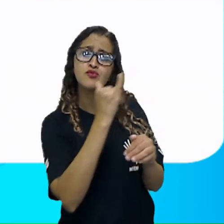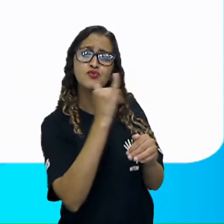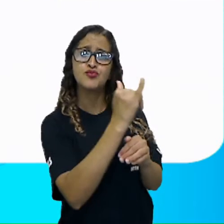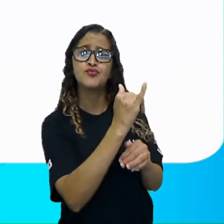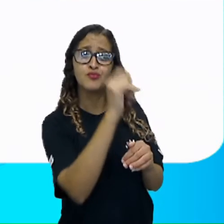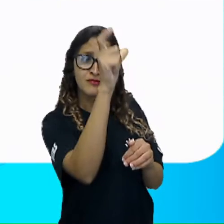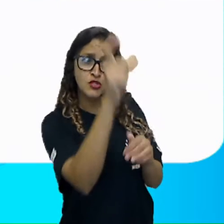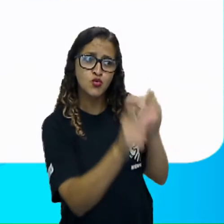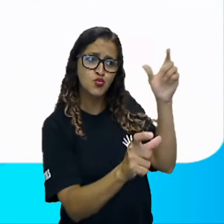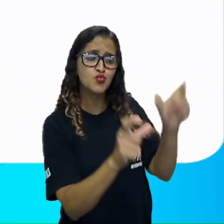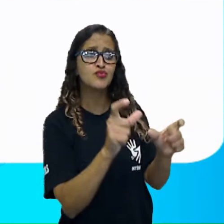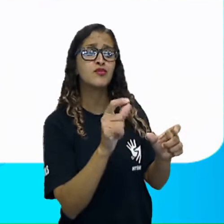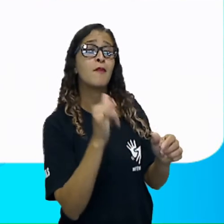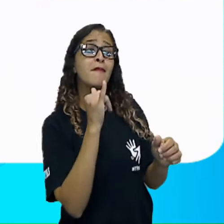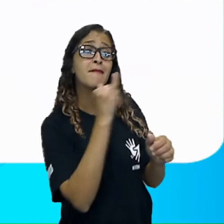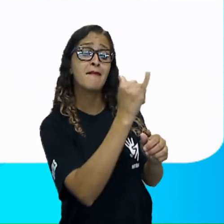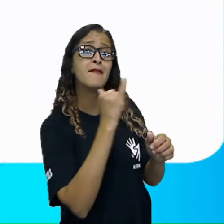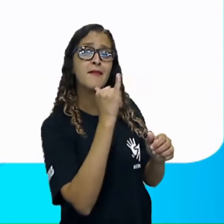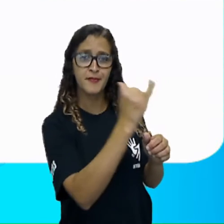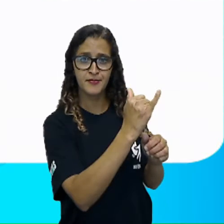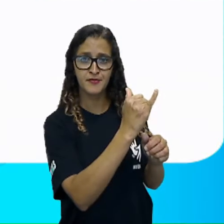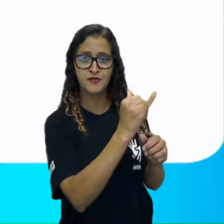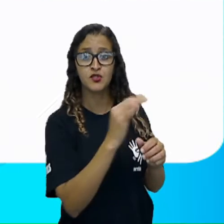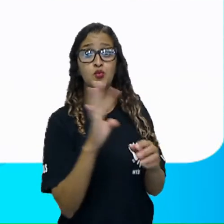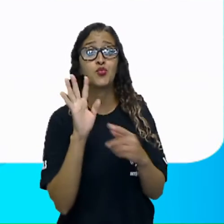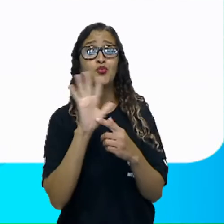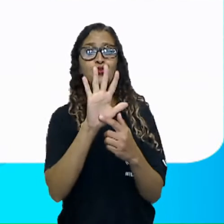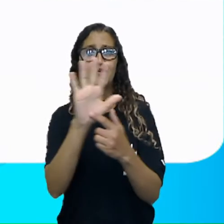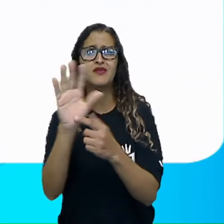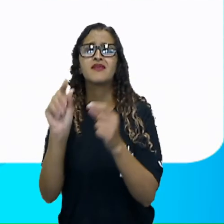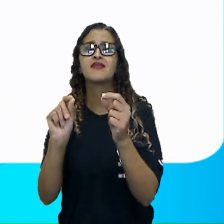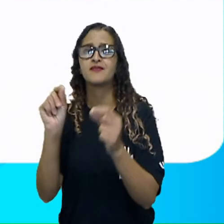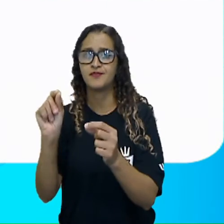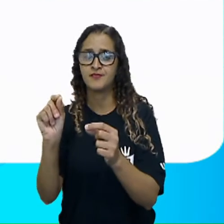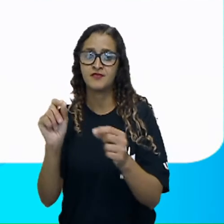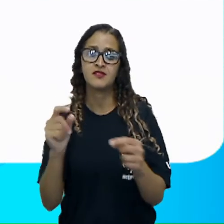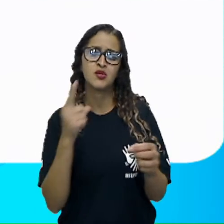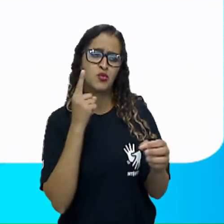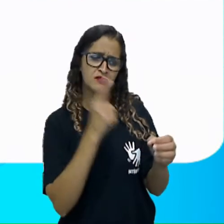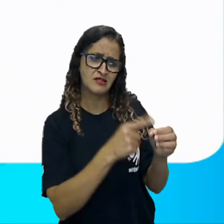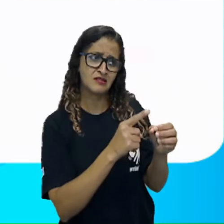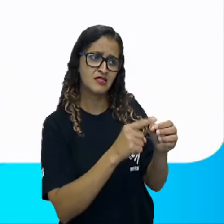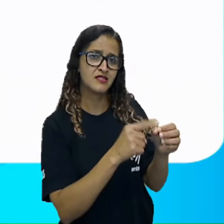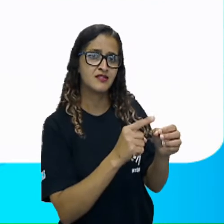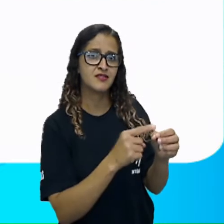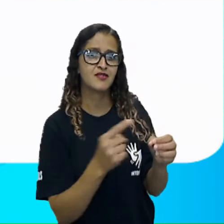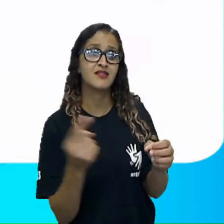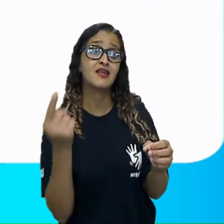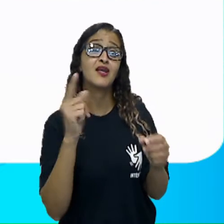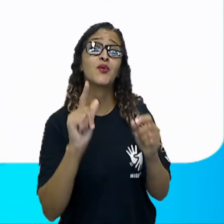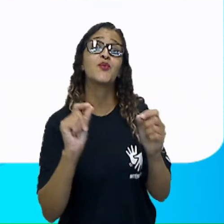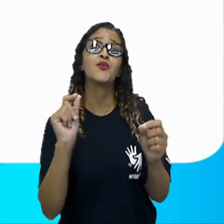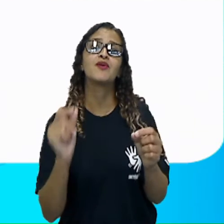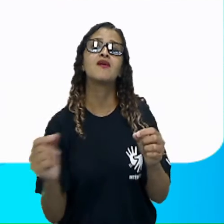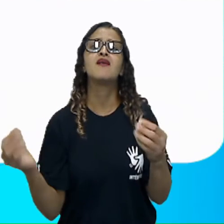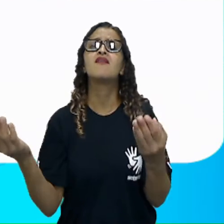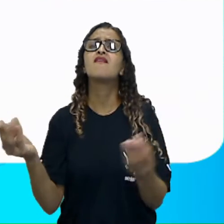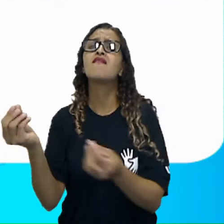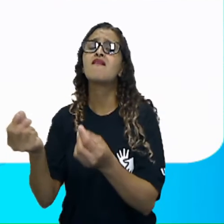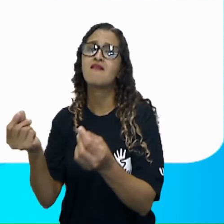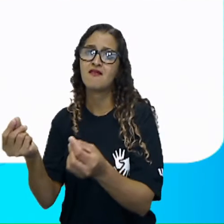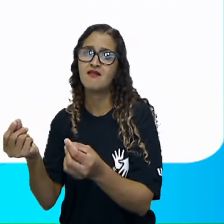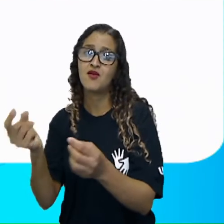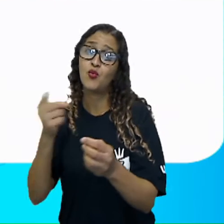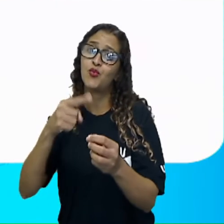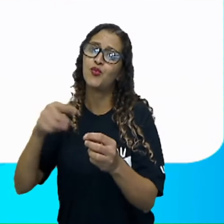conhecer a cidade, ela quer ficar na cidade, ela quer que o irmão fique na cidade ou ela